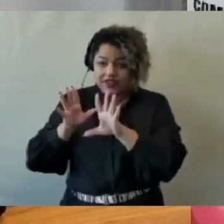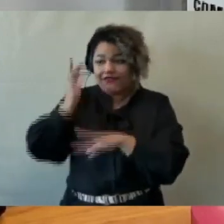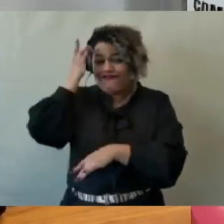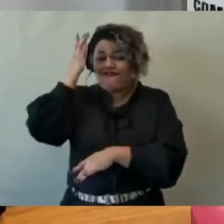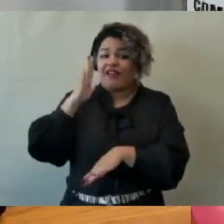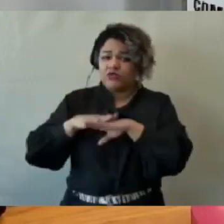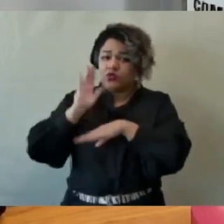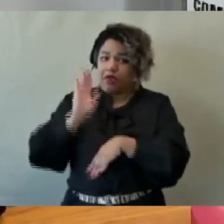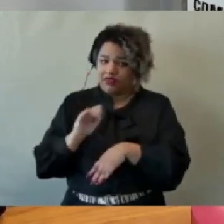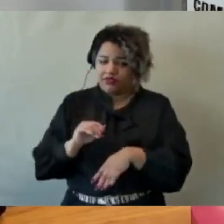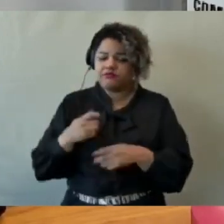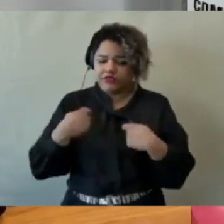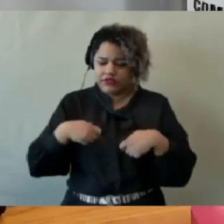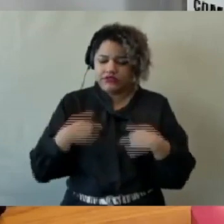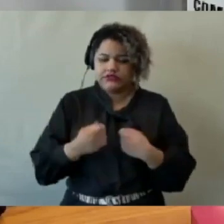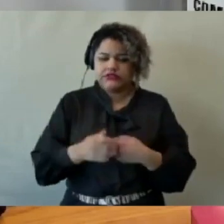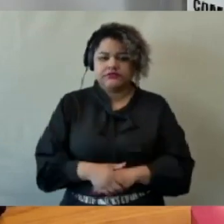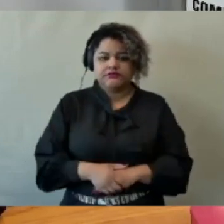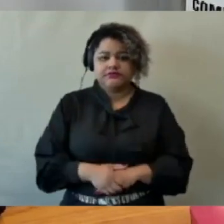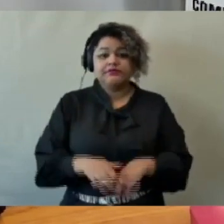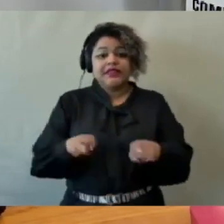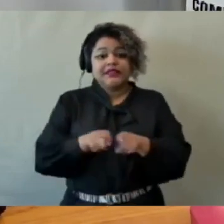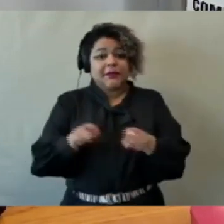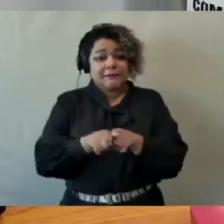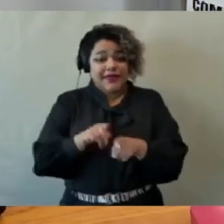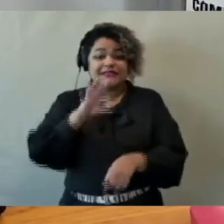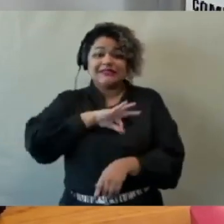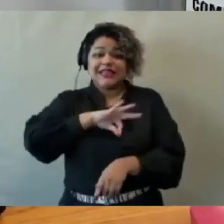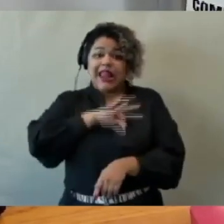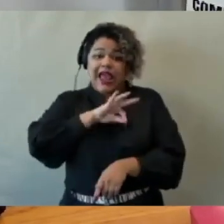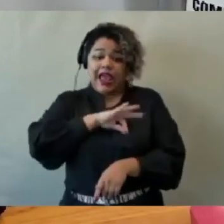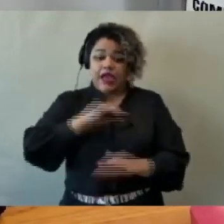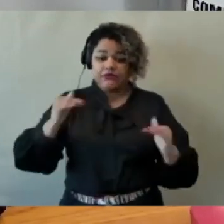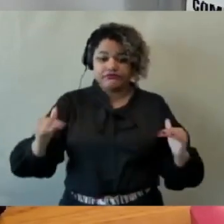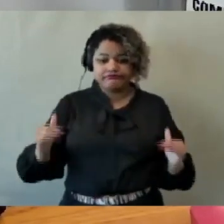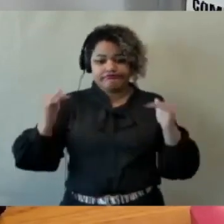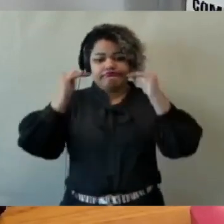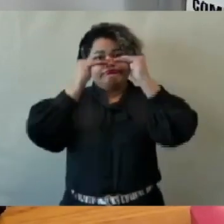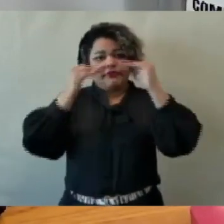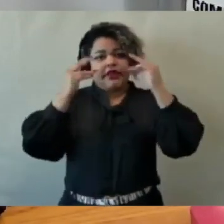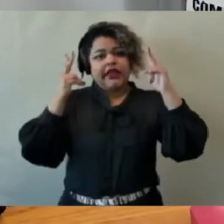gente ouviu aqui, né, a sua fala e, gente,